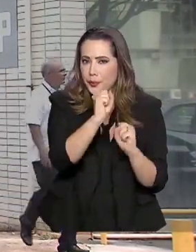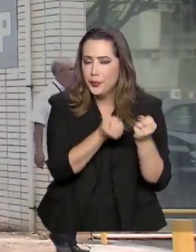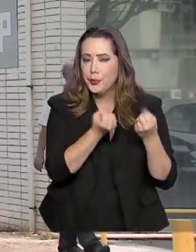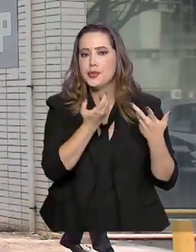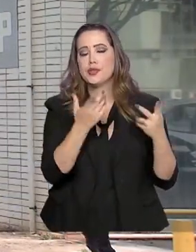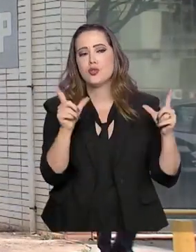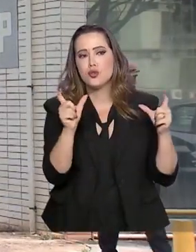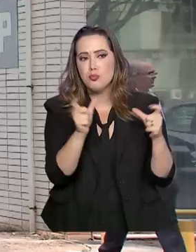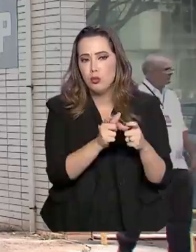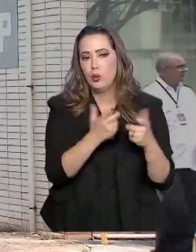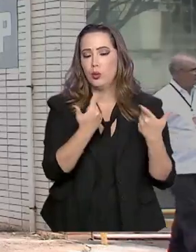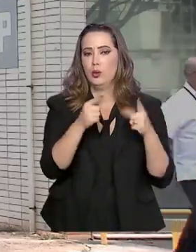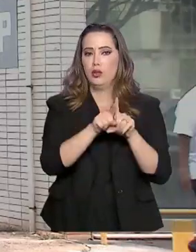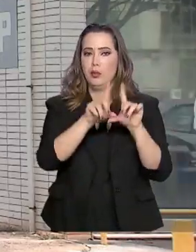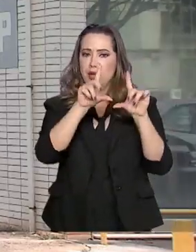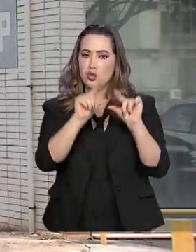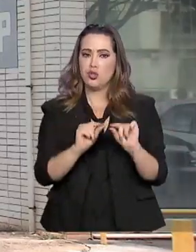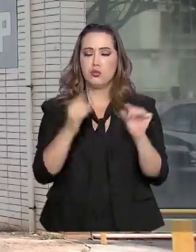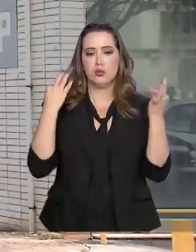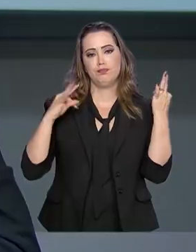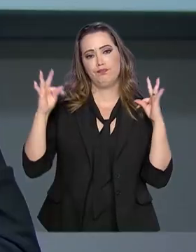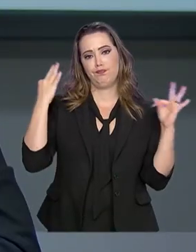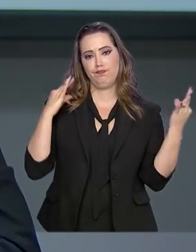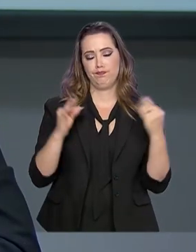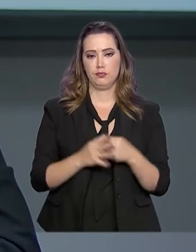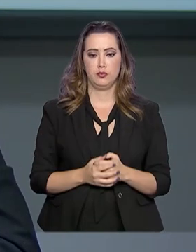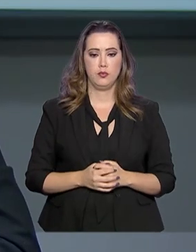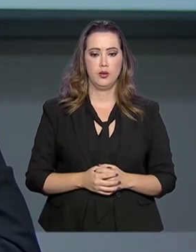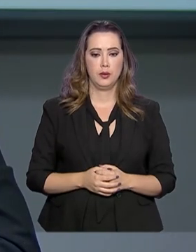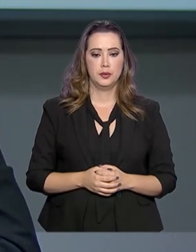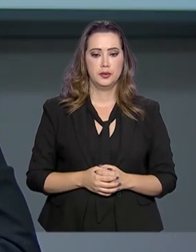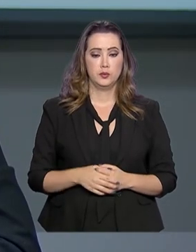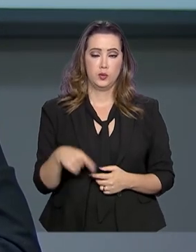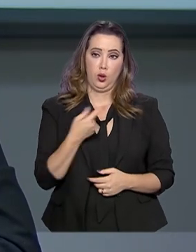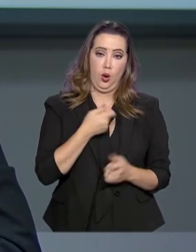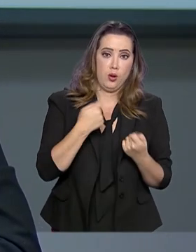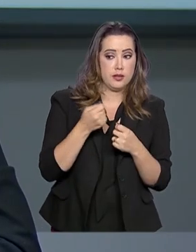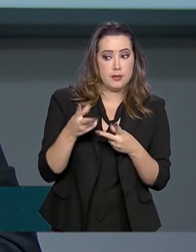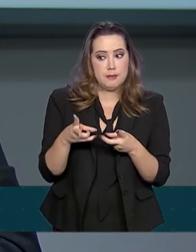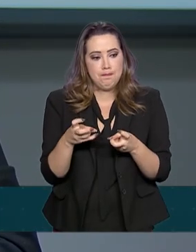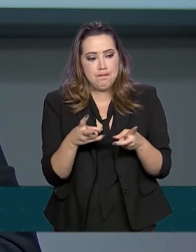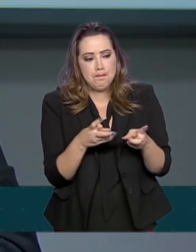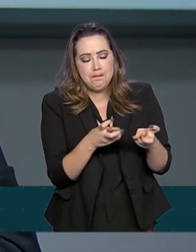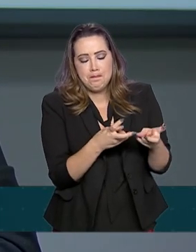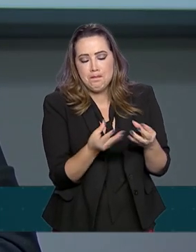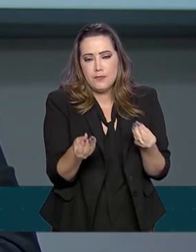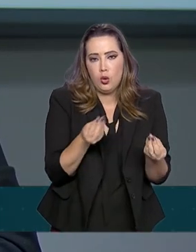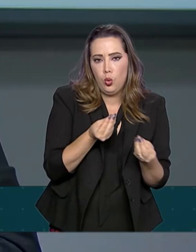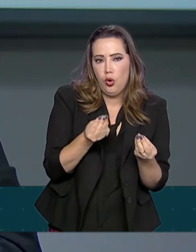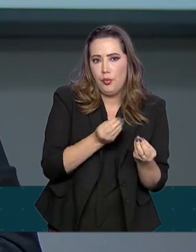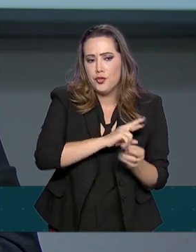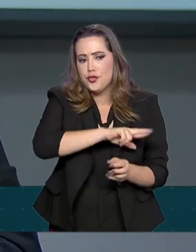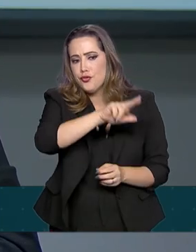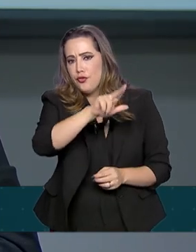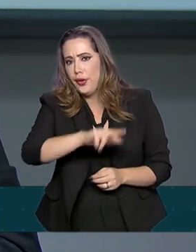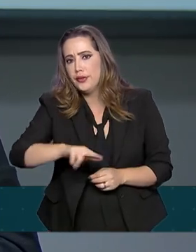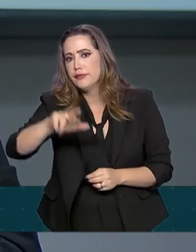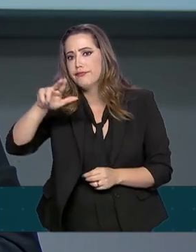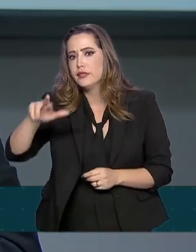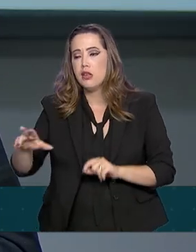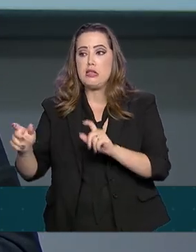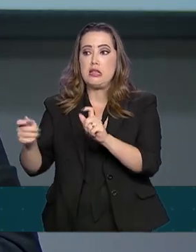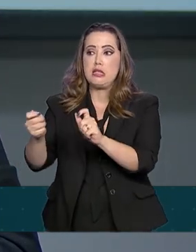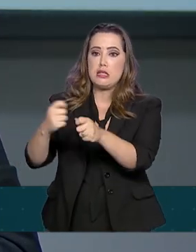mercados e queda no turismo e nos negócios. Nós temos que observar o comportamento das variáveis econômicas daqui para